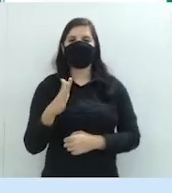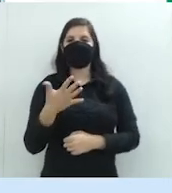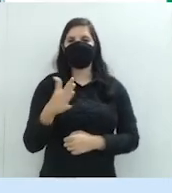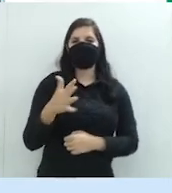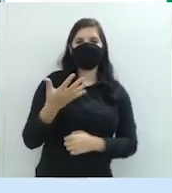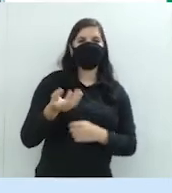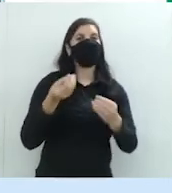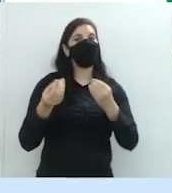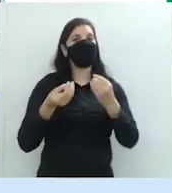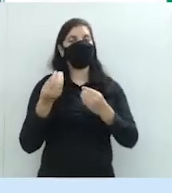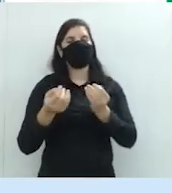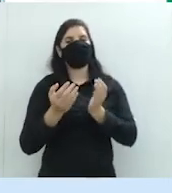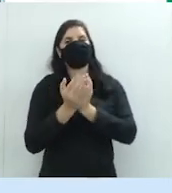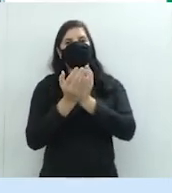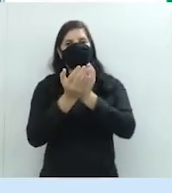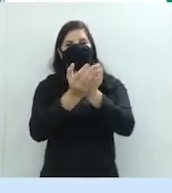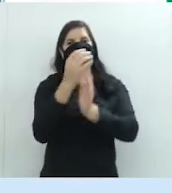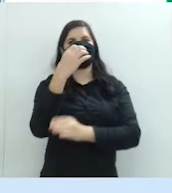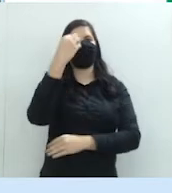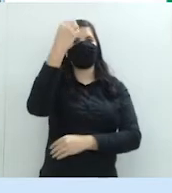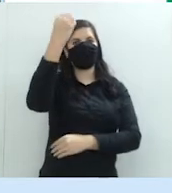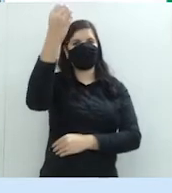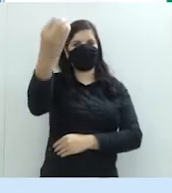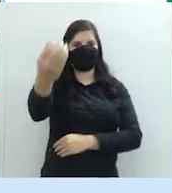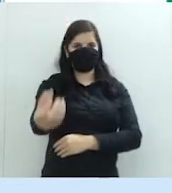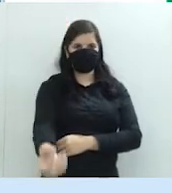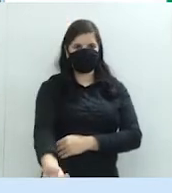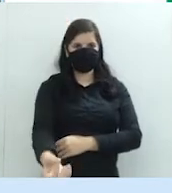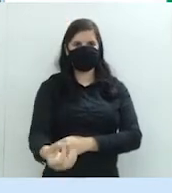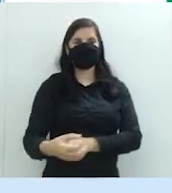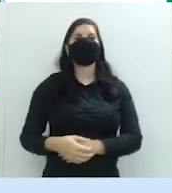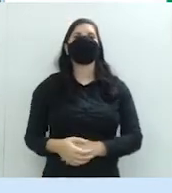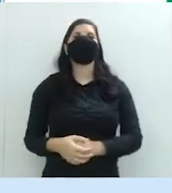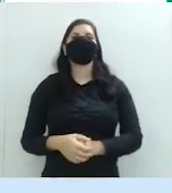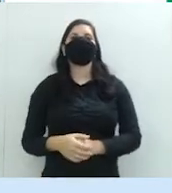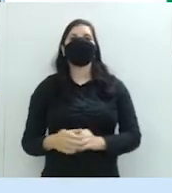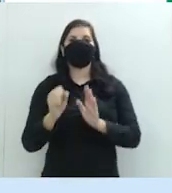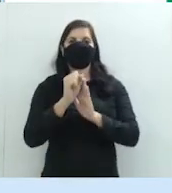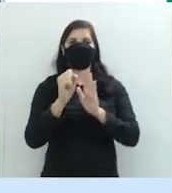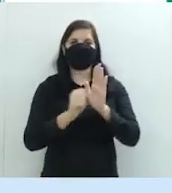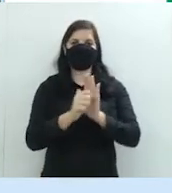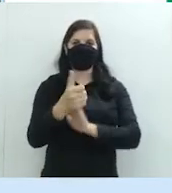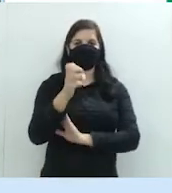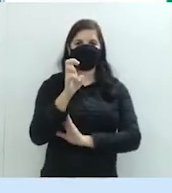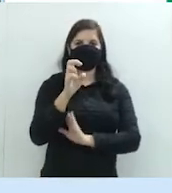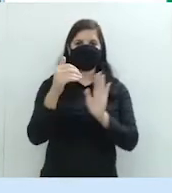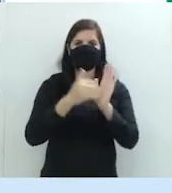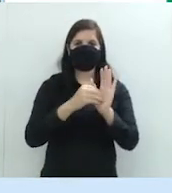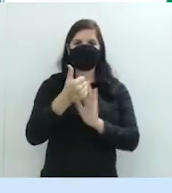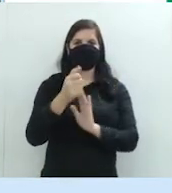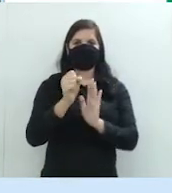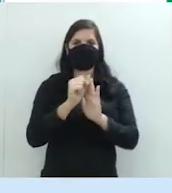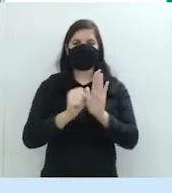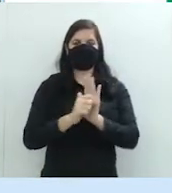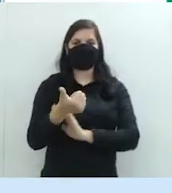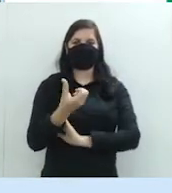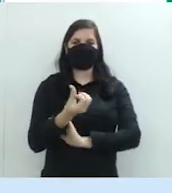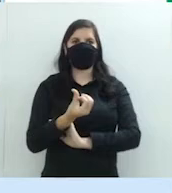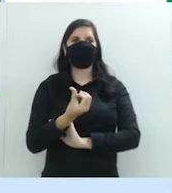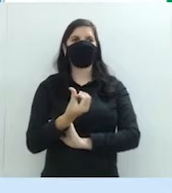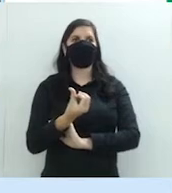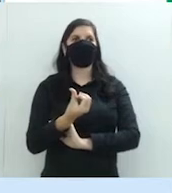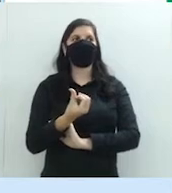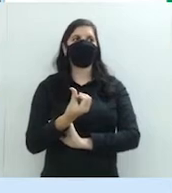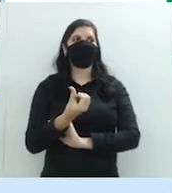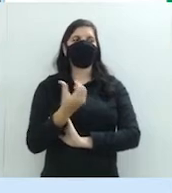menos como eram feitas as rotas de viagem marítimas do século XV ao século XVI, né? Para que